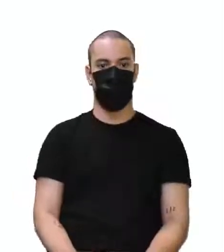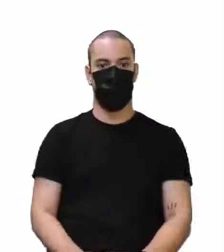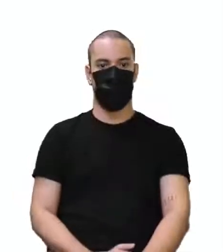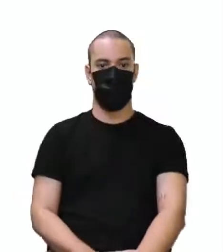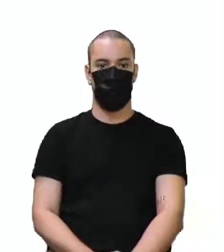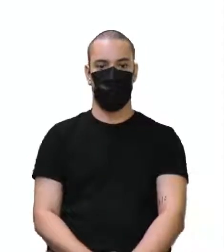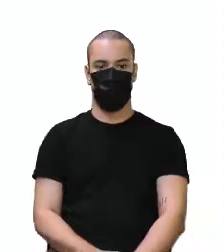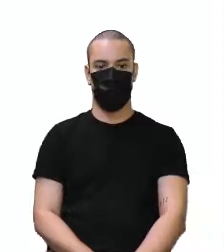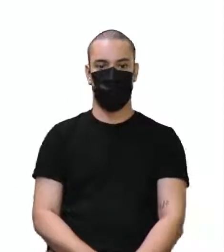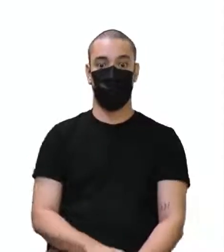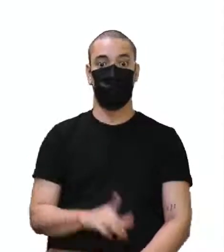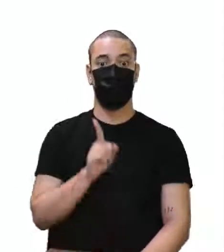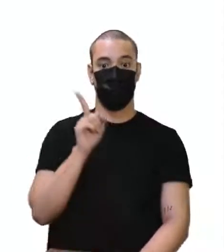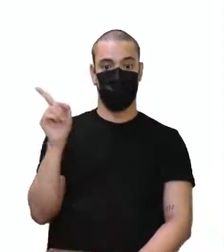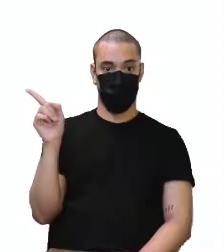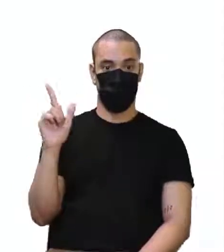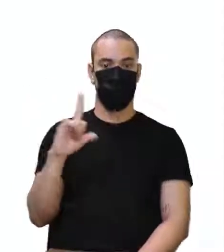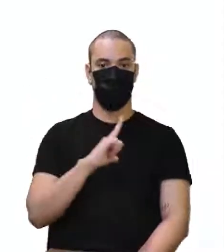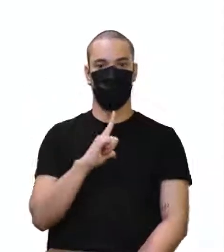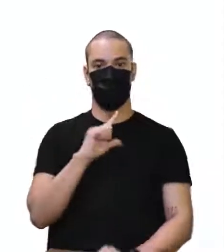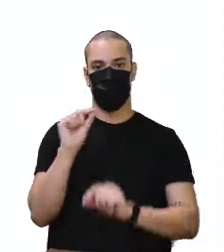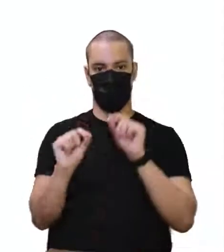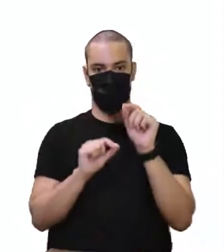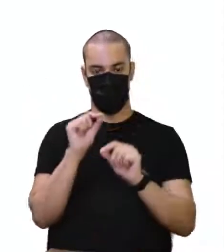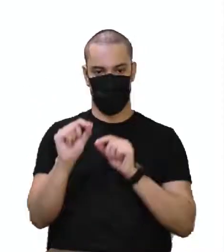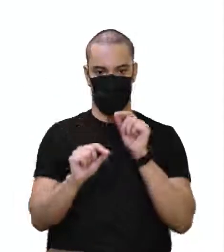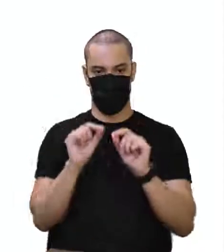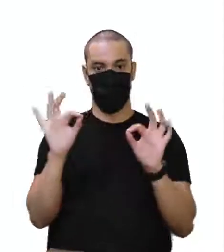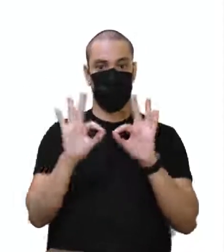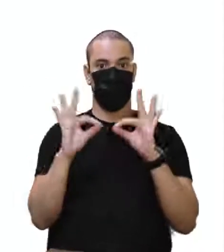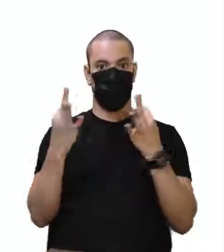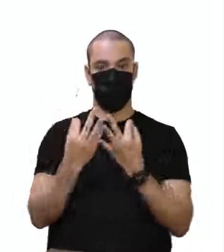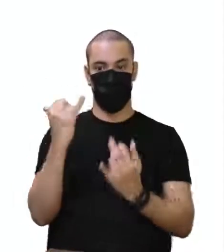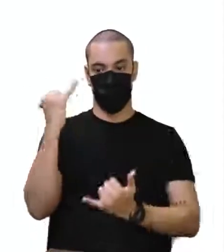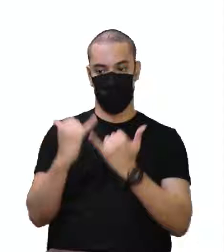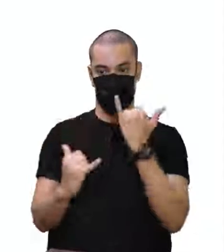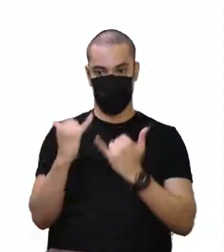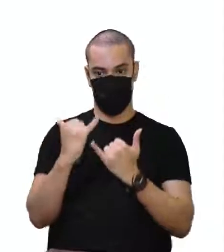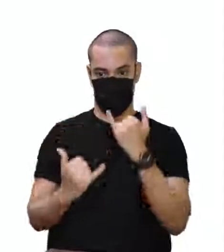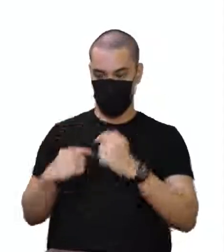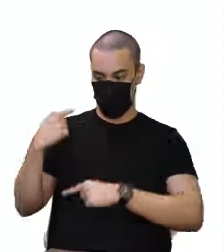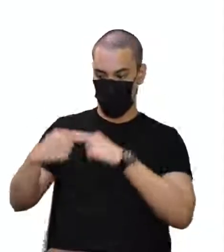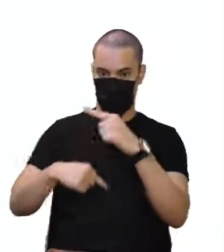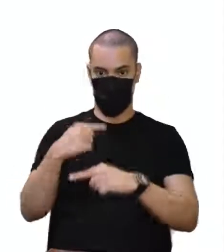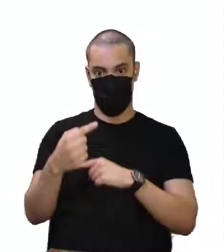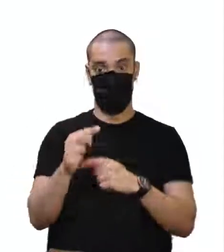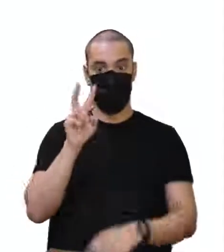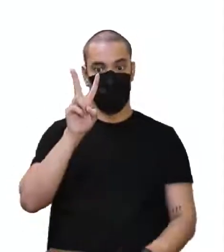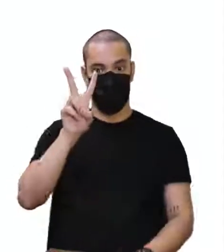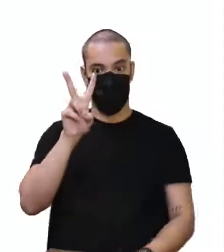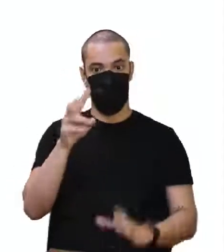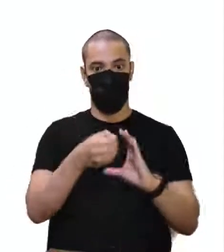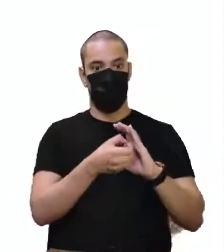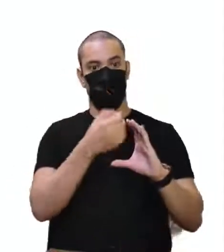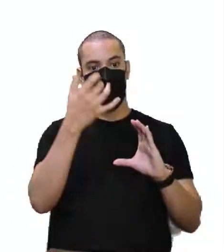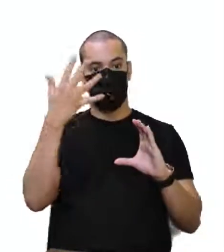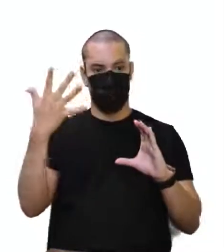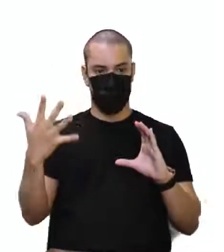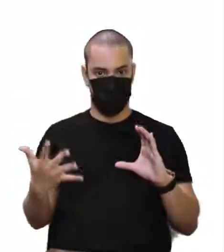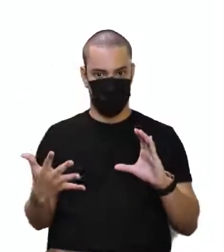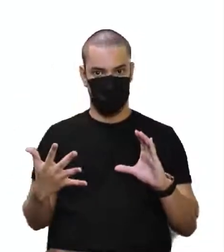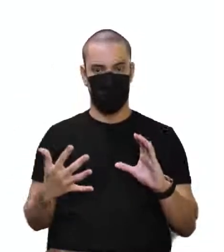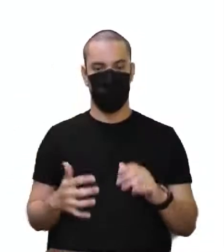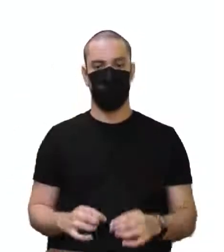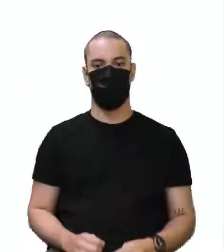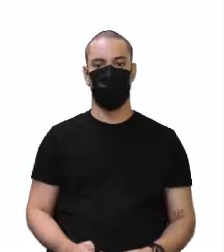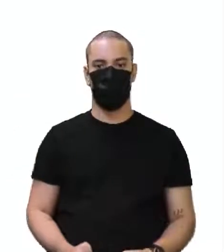ó, os indivíduos na geração parental. Agora, 2 características, frisa aí, prof.